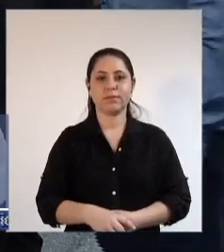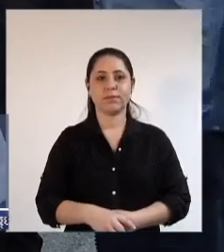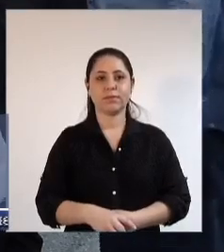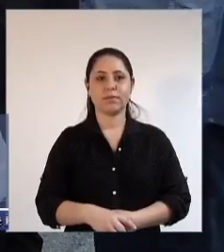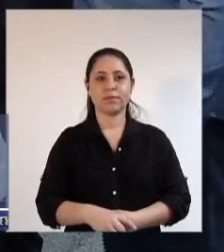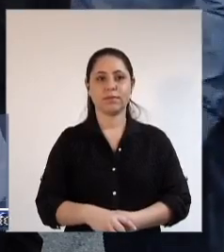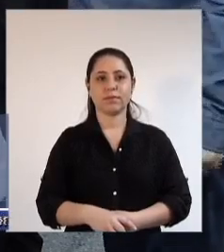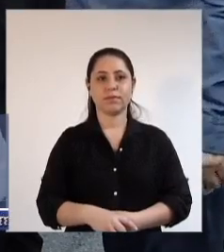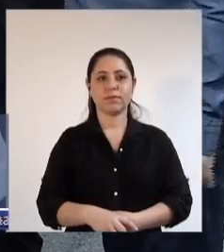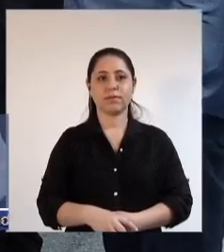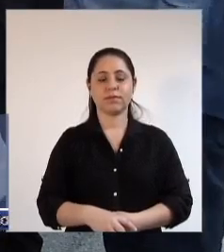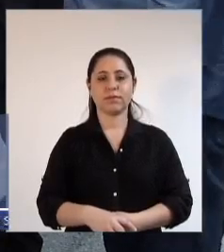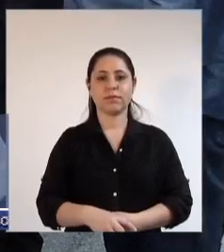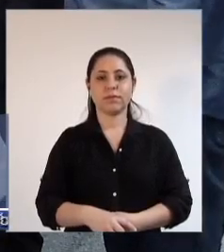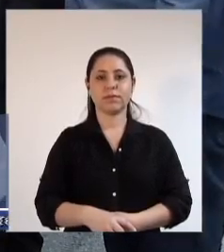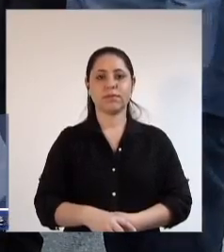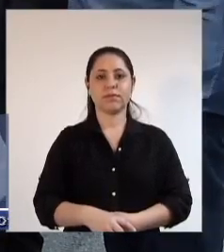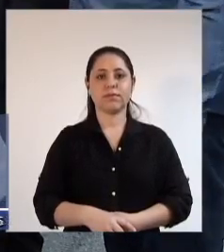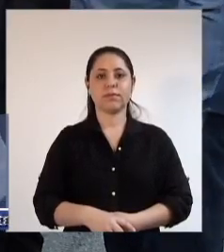concedeu